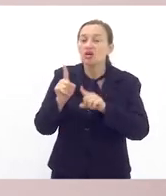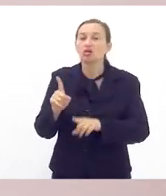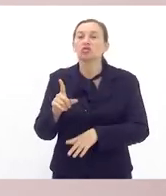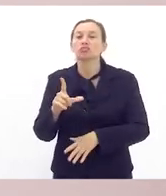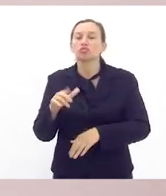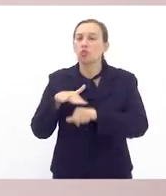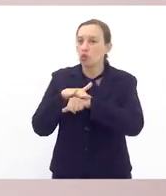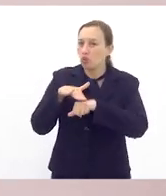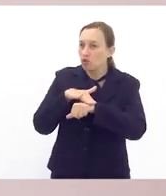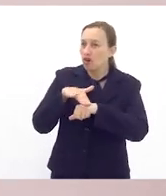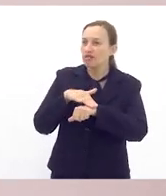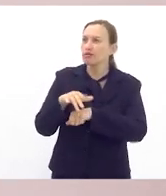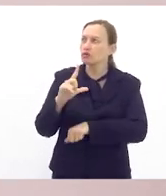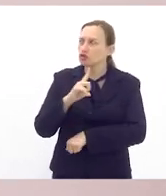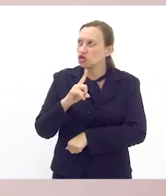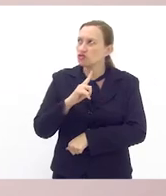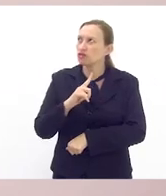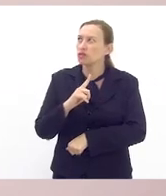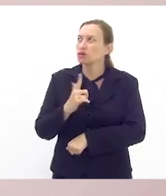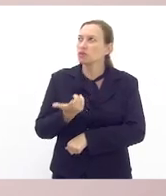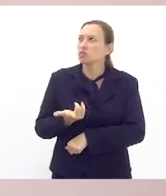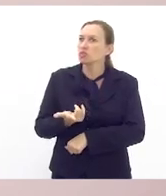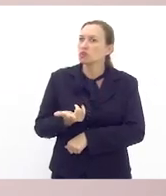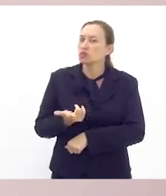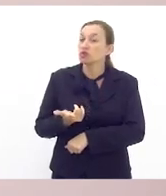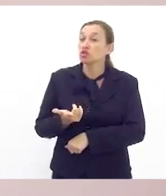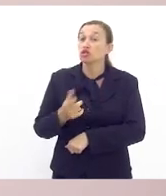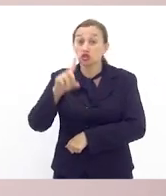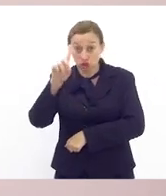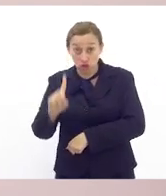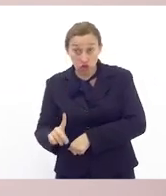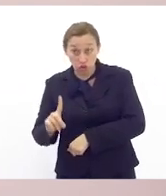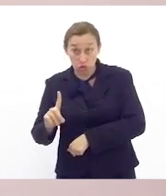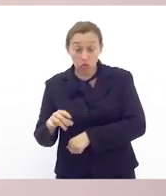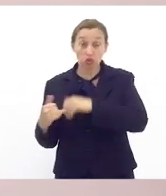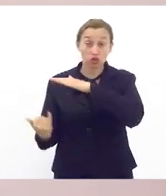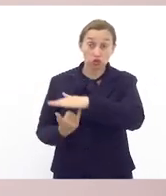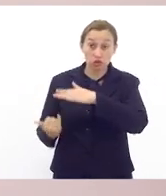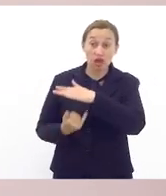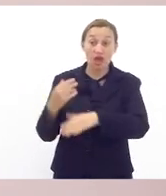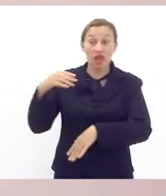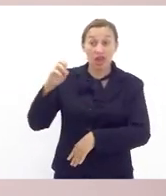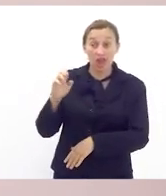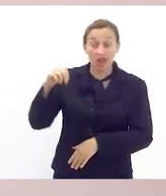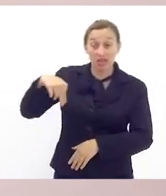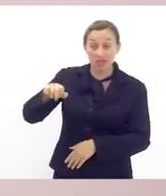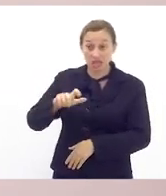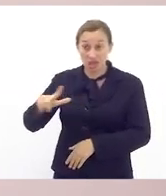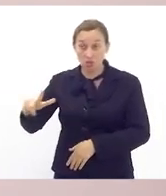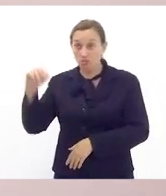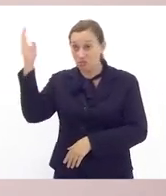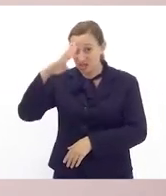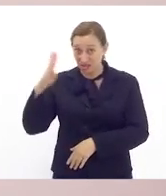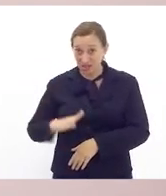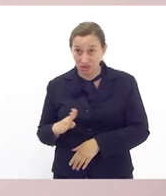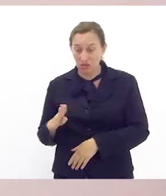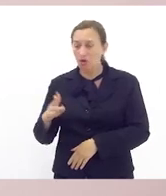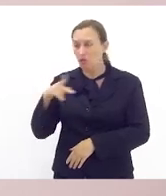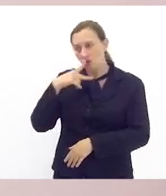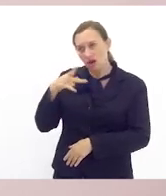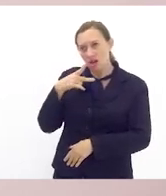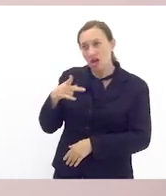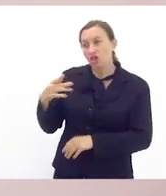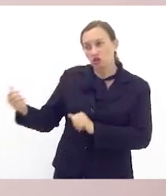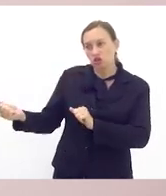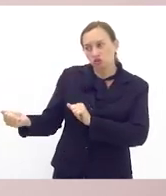tive uma conversa com diretor institucional da enel Brasil eu disse para ele